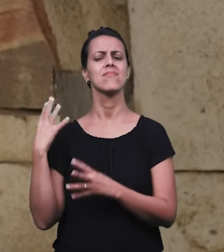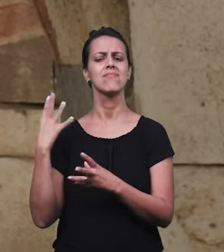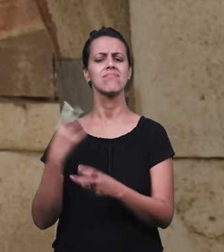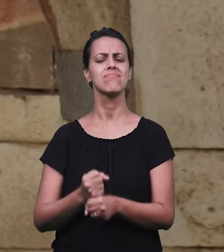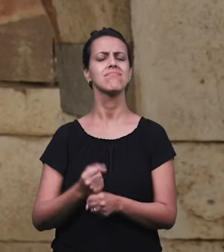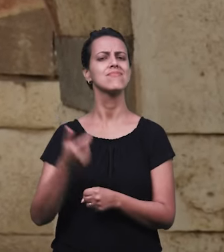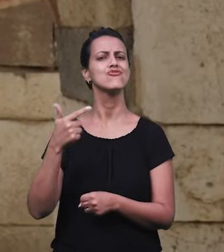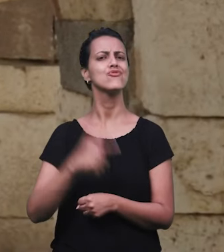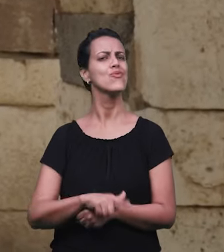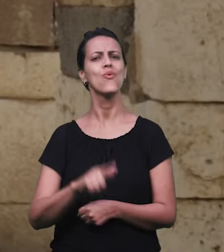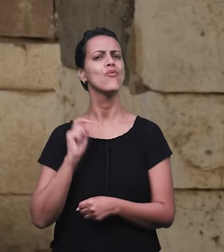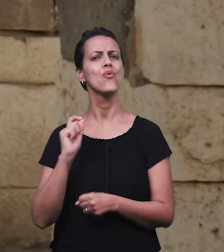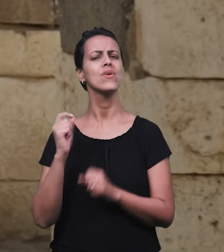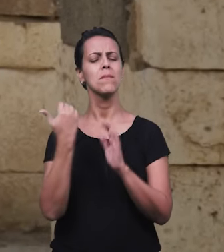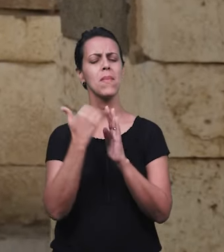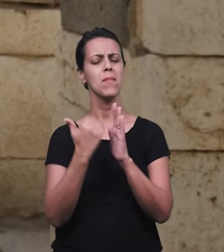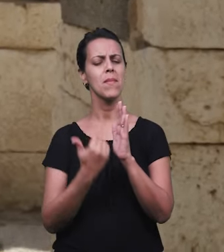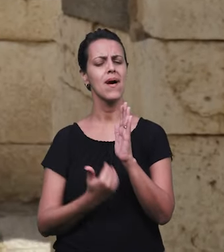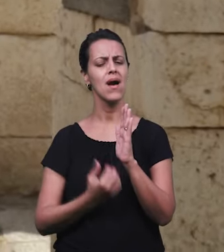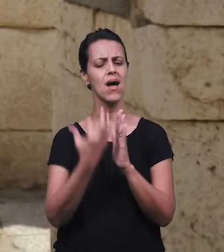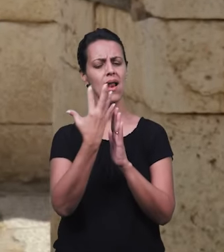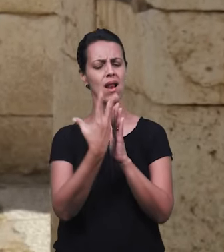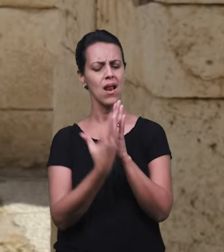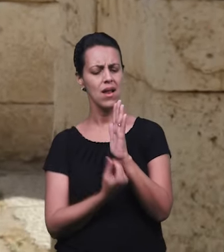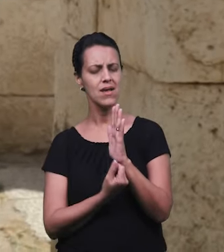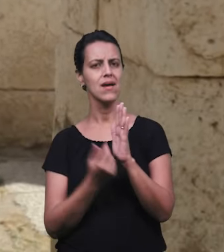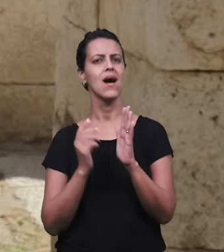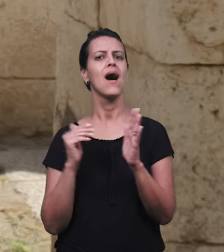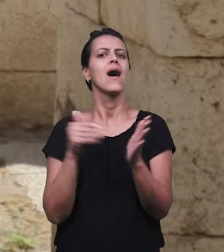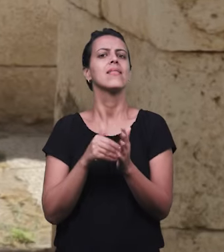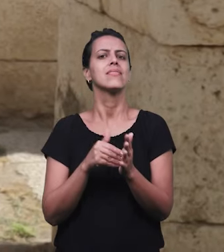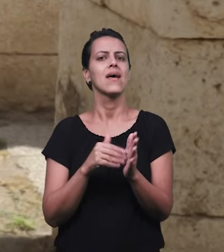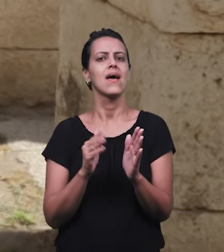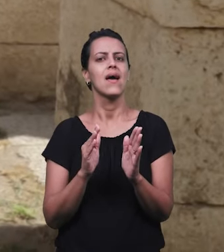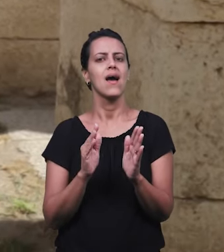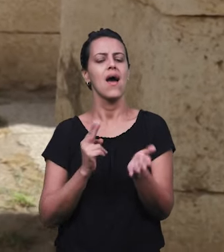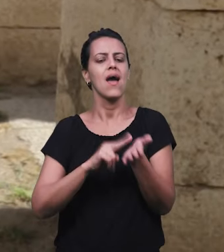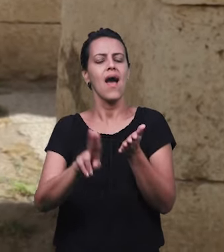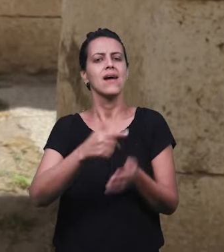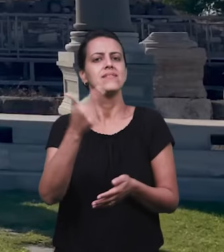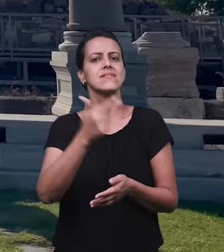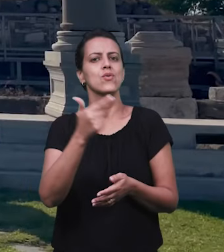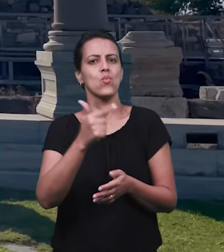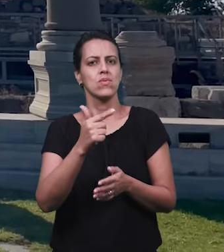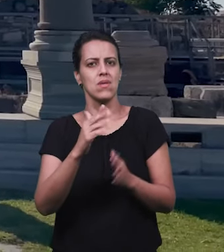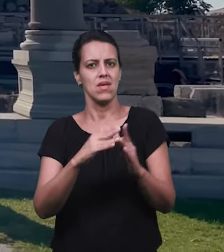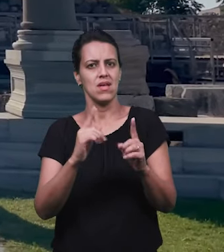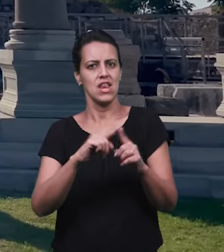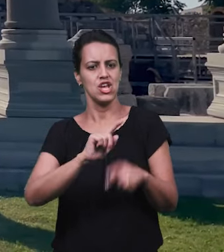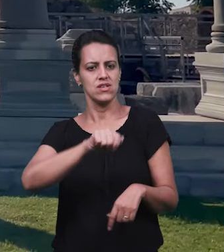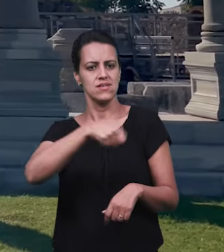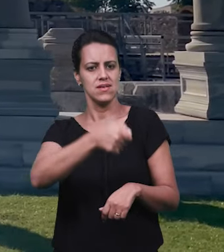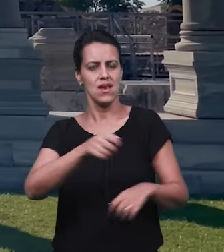aqui e que nos trouxe até a segunda carta, que é a carta à Igreja de Esmirna. Irmãos,